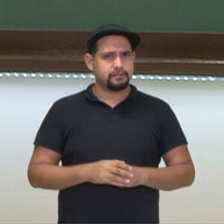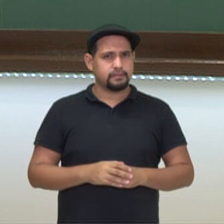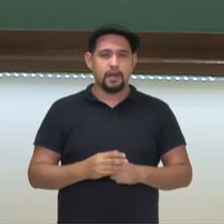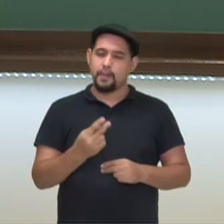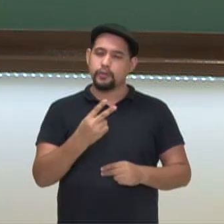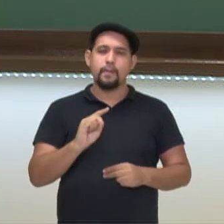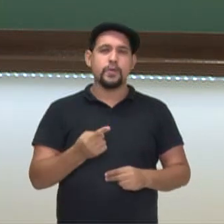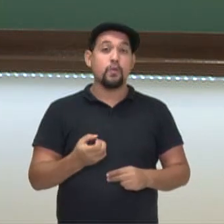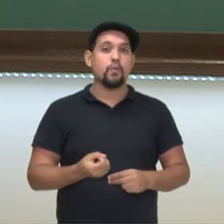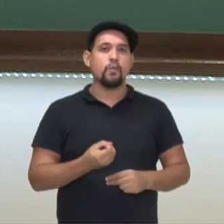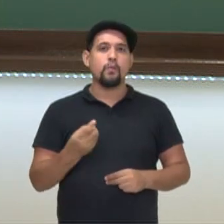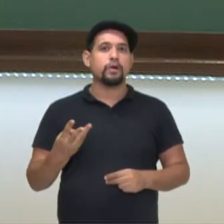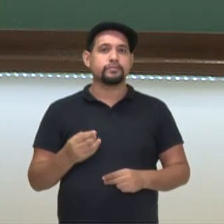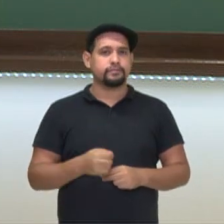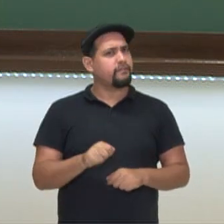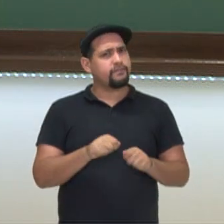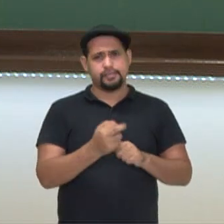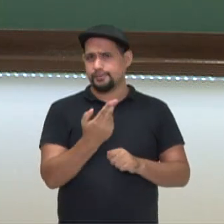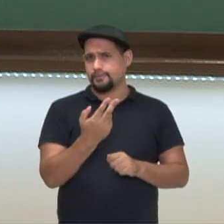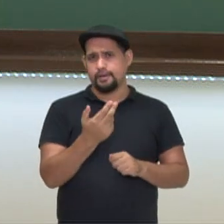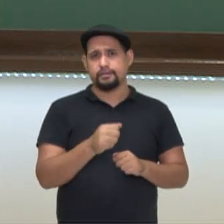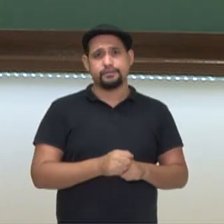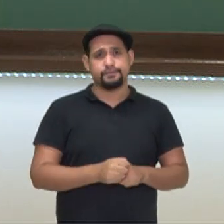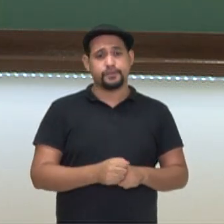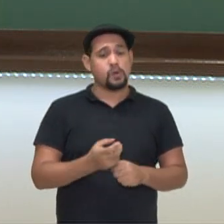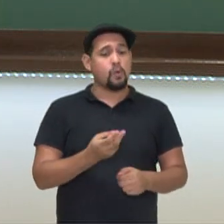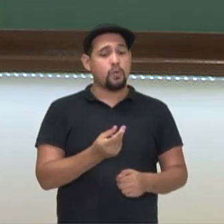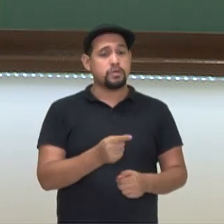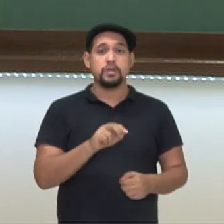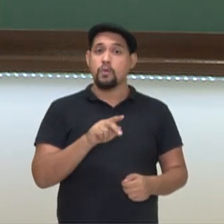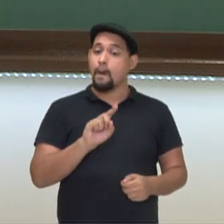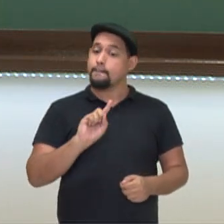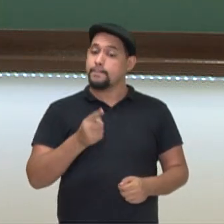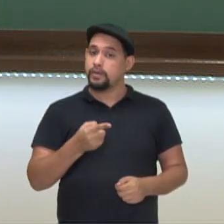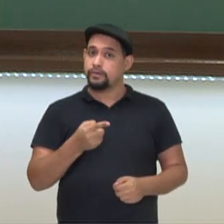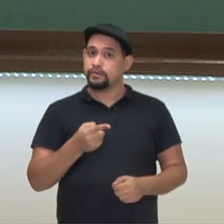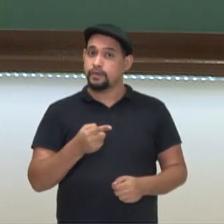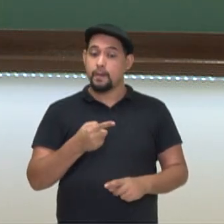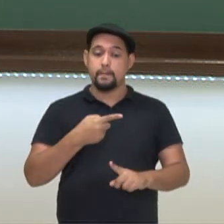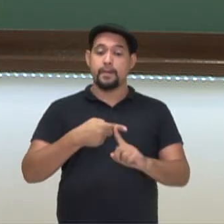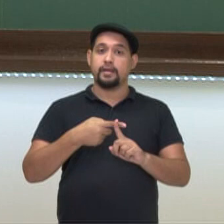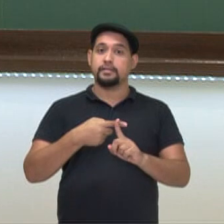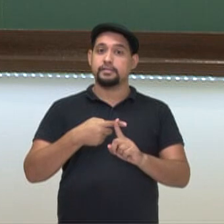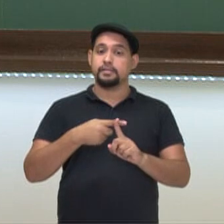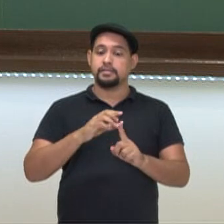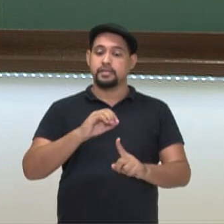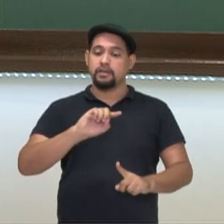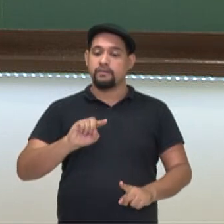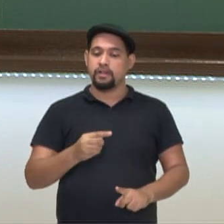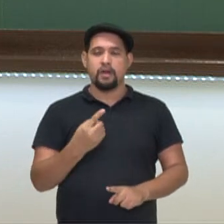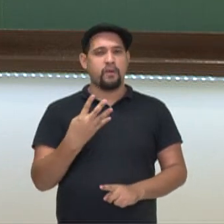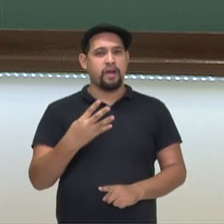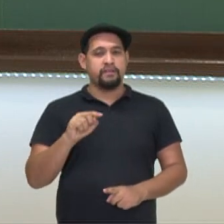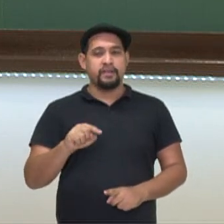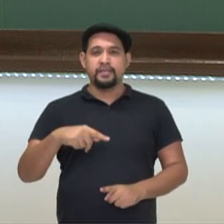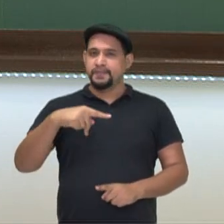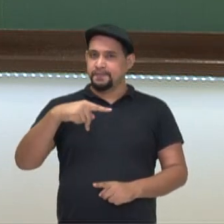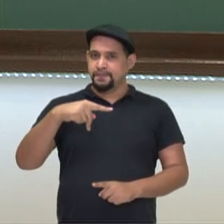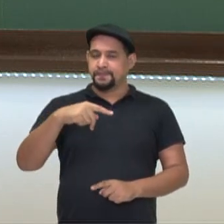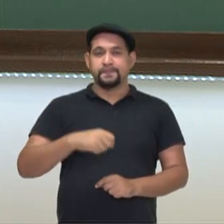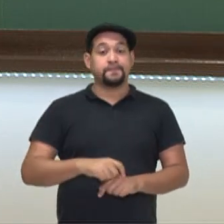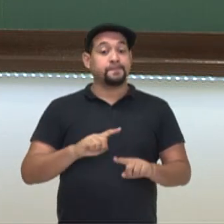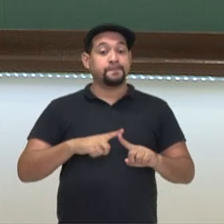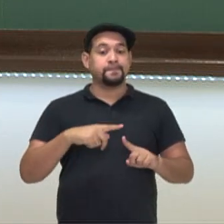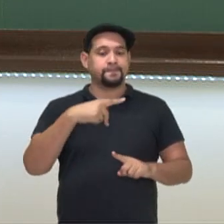Então, para 2.000 parafusos, você vai fazer a mesma coisa. Custo igual a 1.000 mais 0,4 vezes P. Agora, o